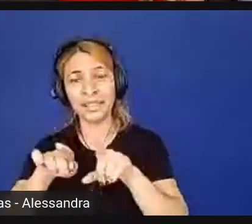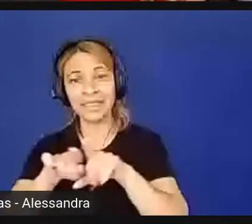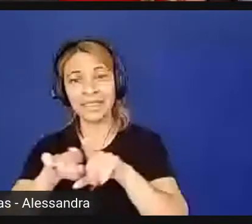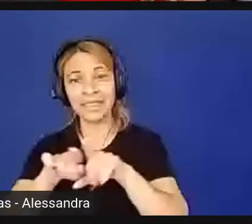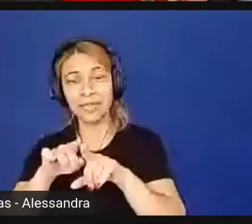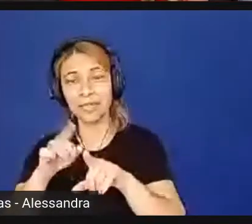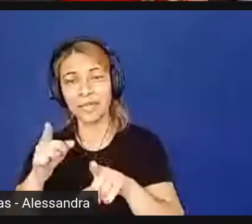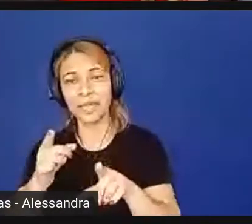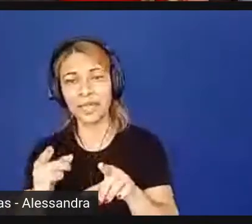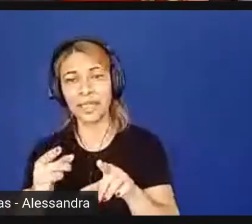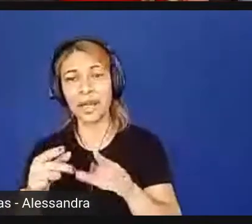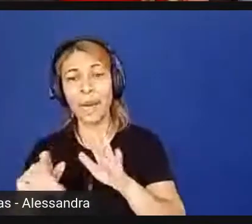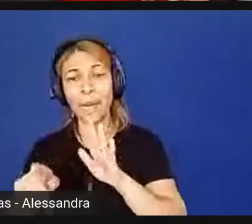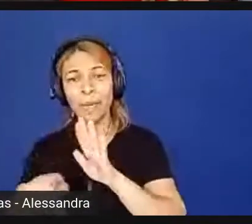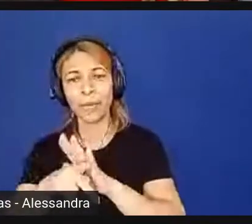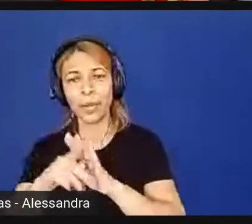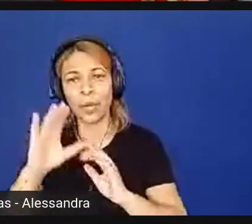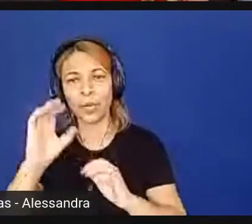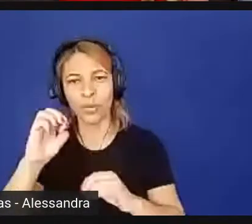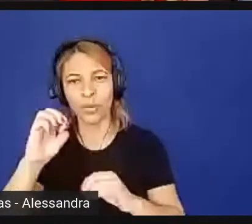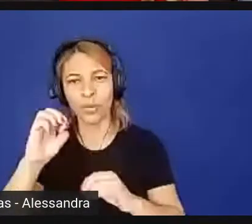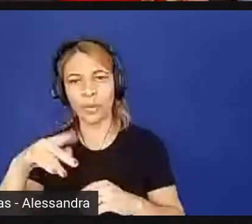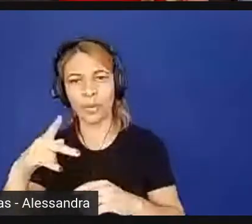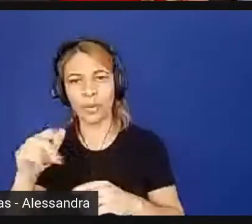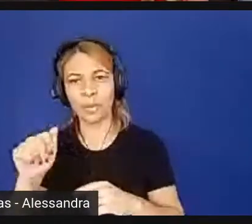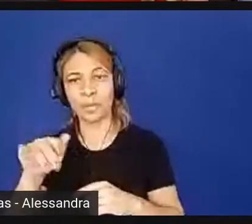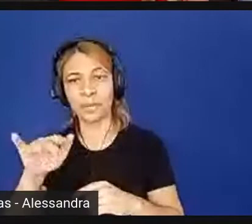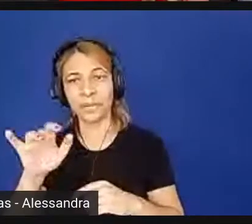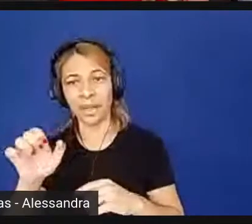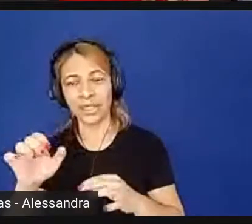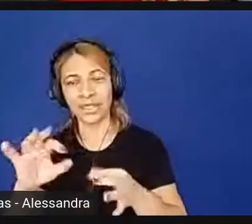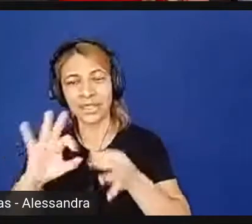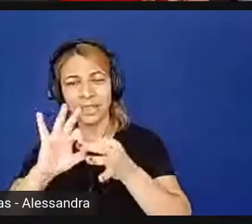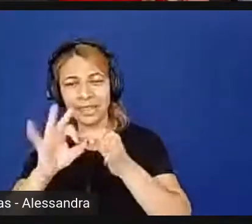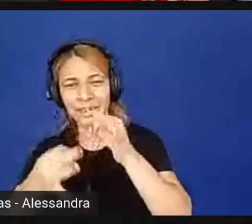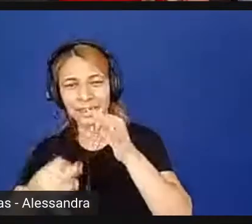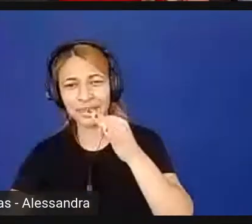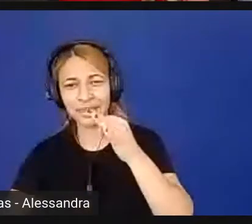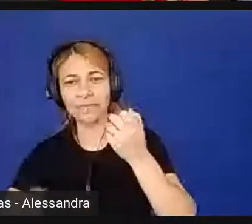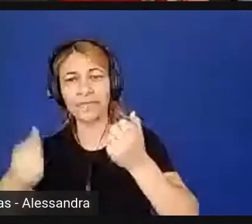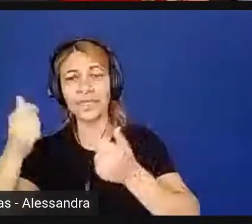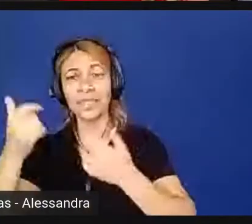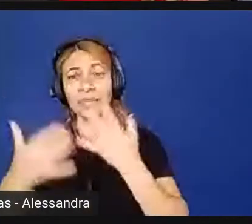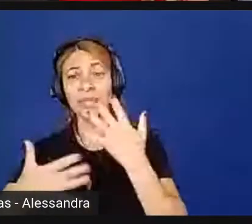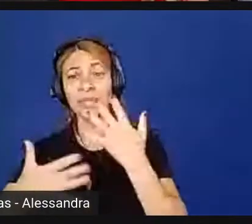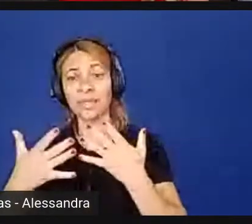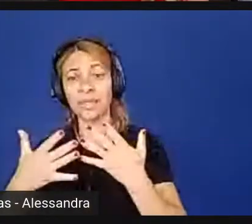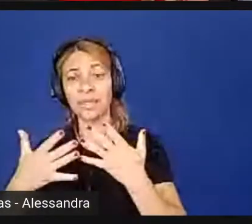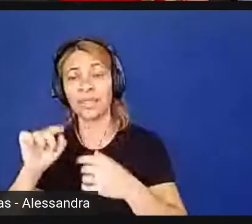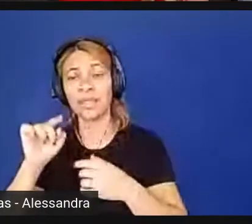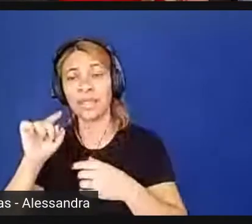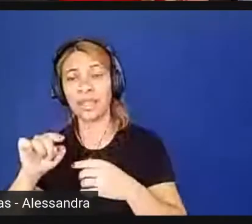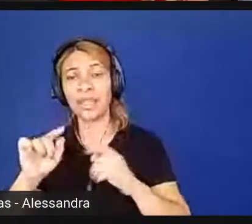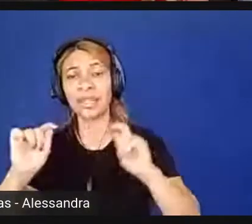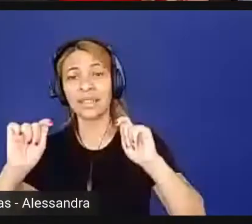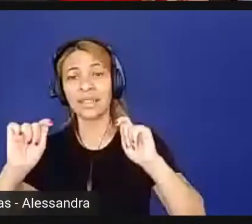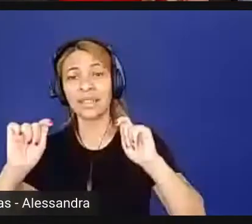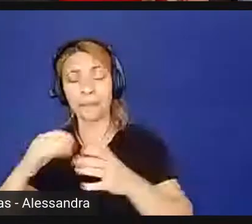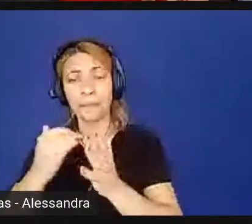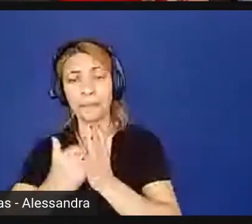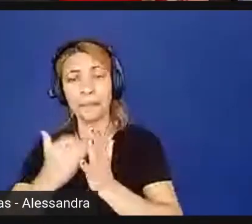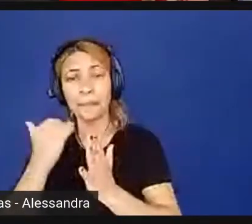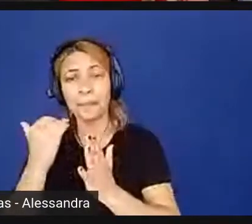própria compliance das decisões discricionárias. Veja, eu vou dizer até que ele serve até muito mais para isso, porque